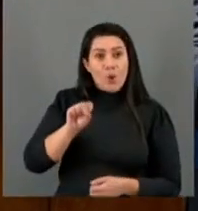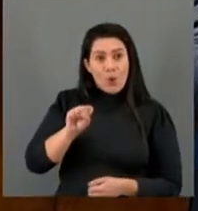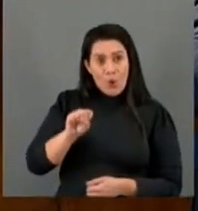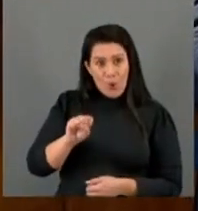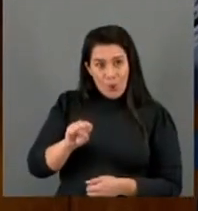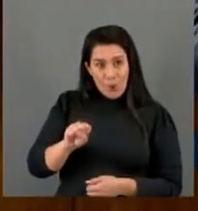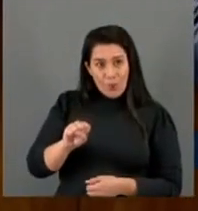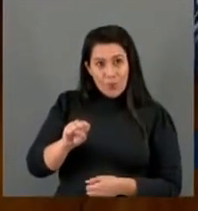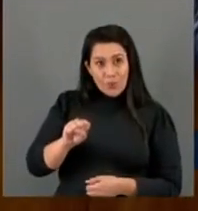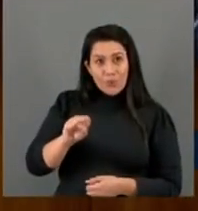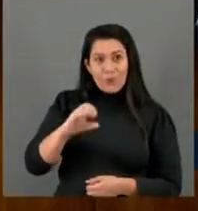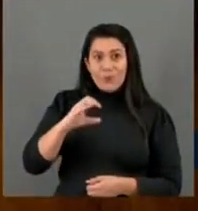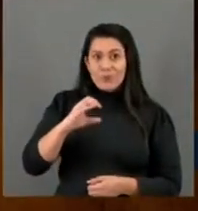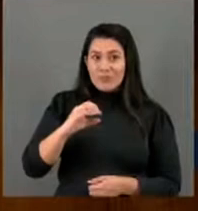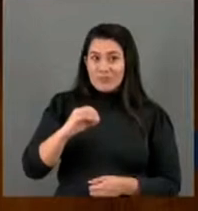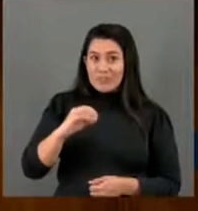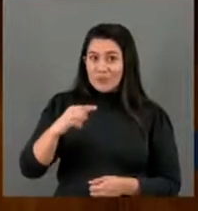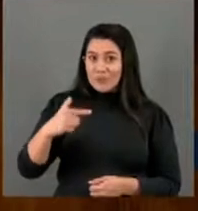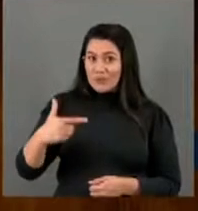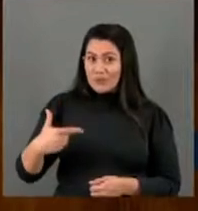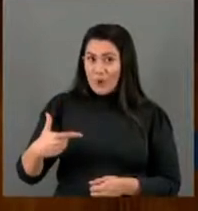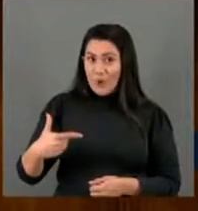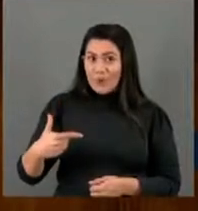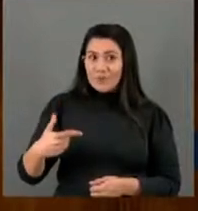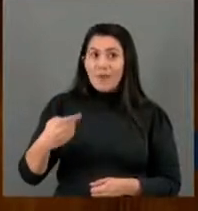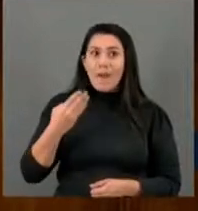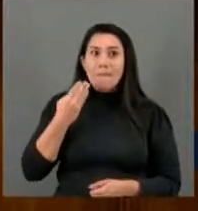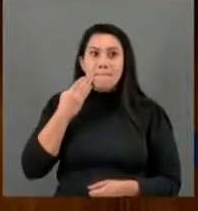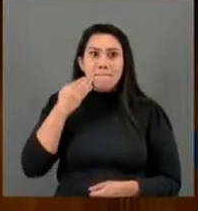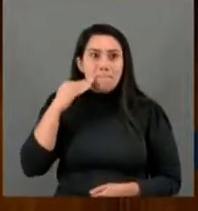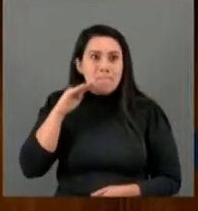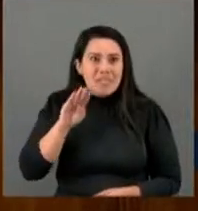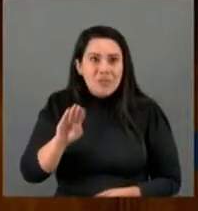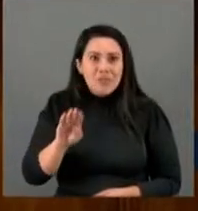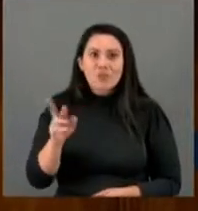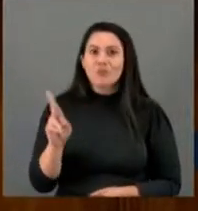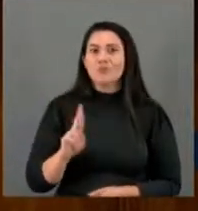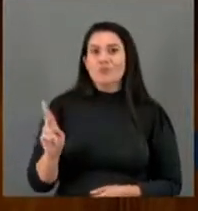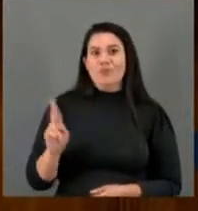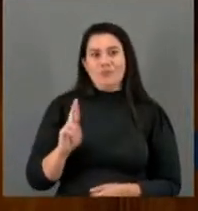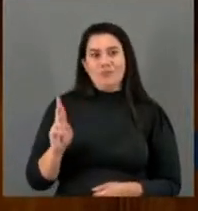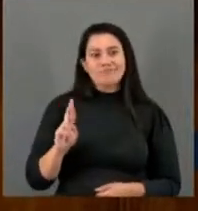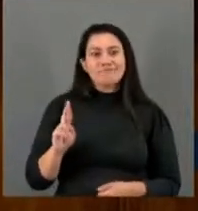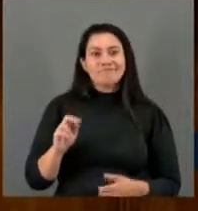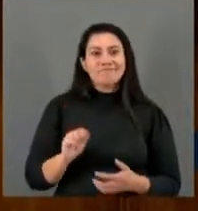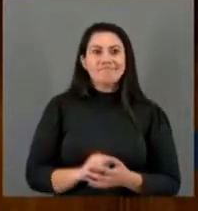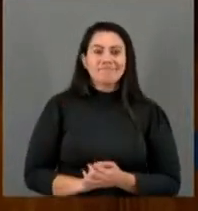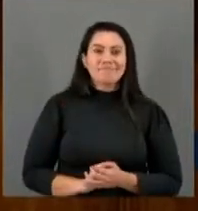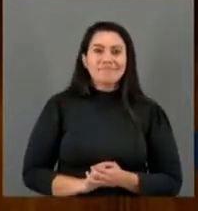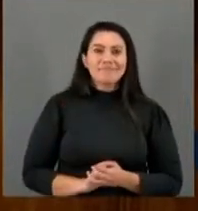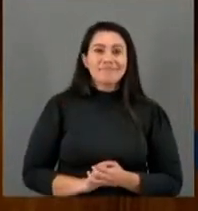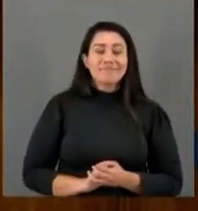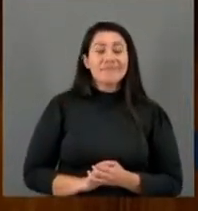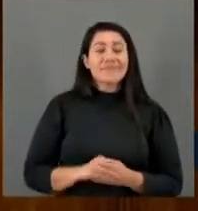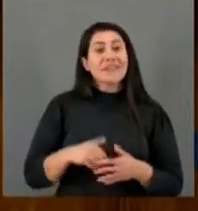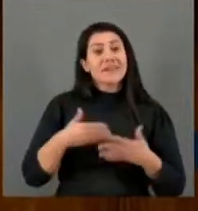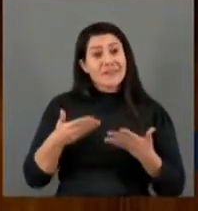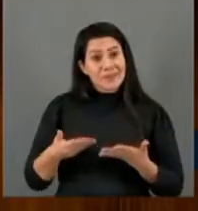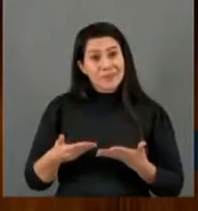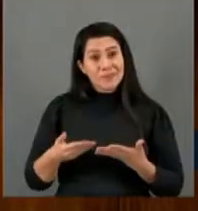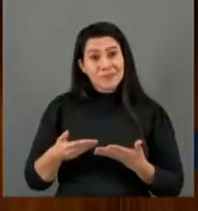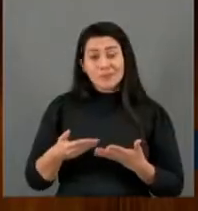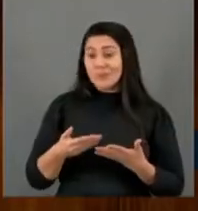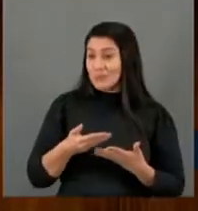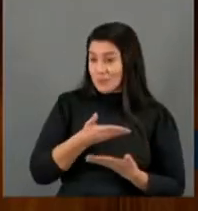802 bilhões de reais. A conta que eu faço, senhoras e senhores senadores, é